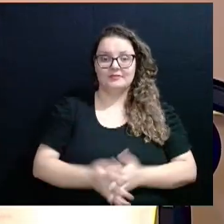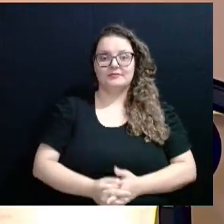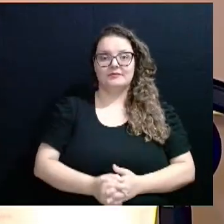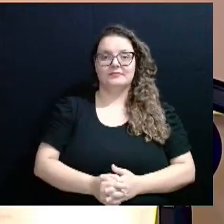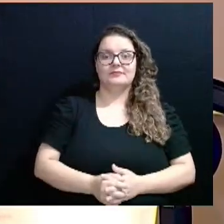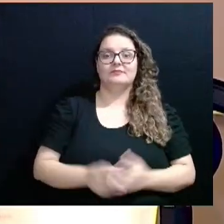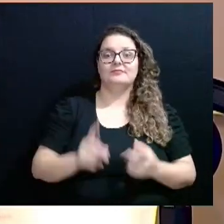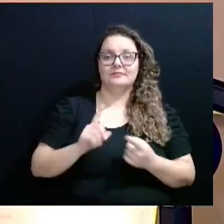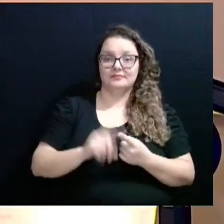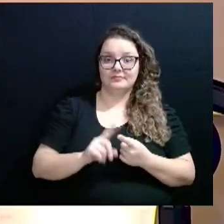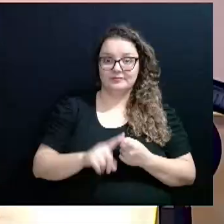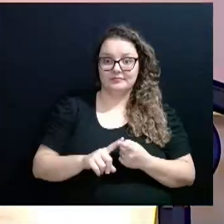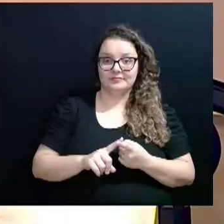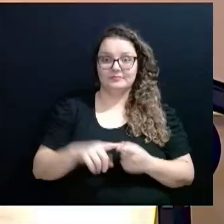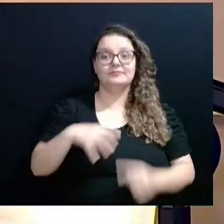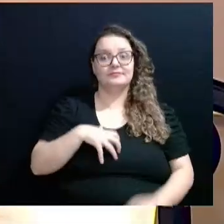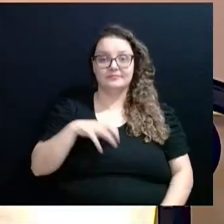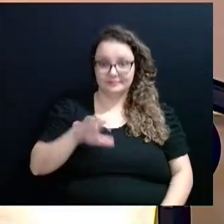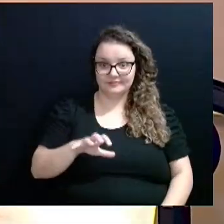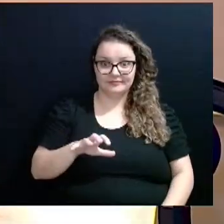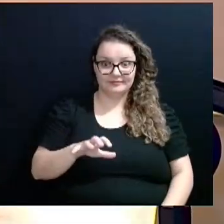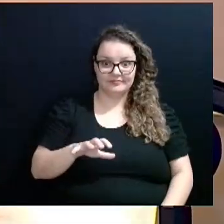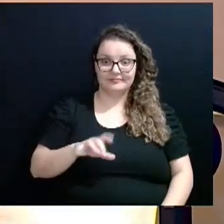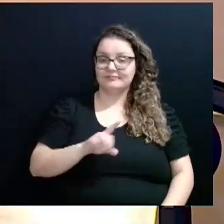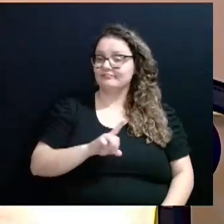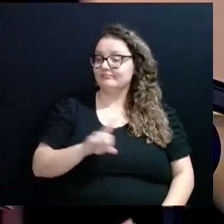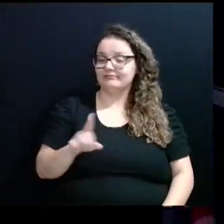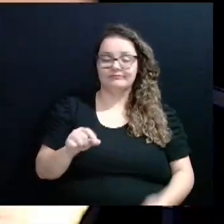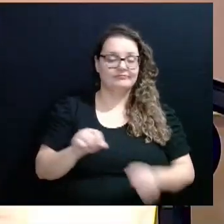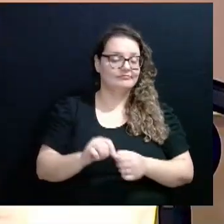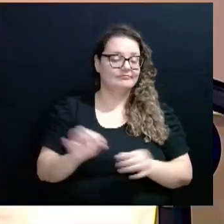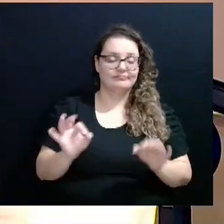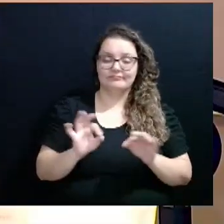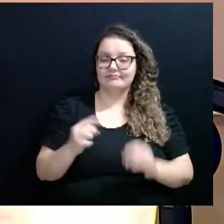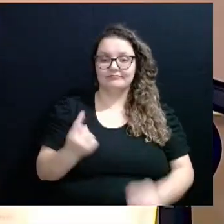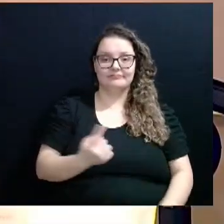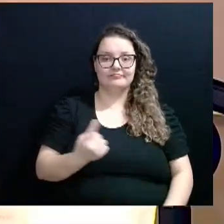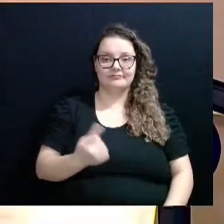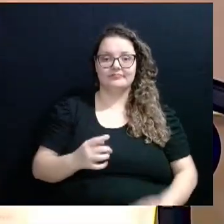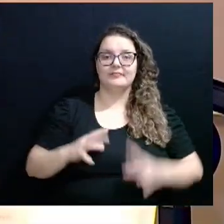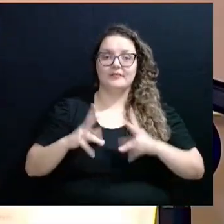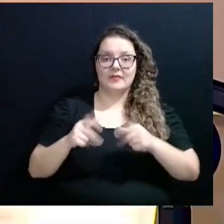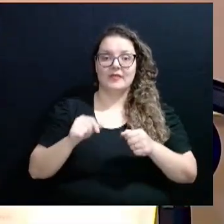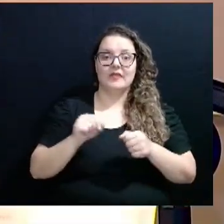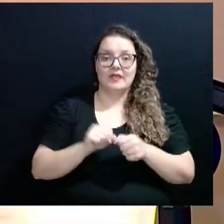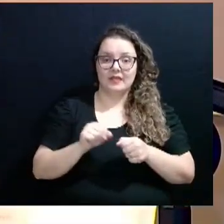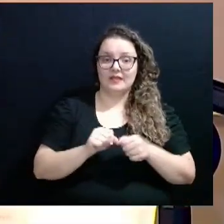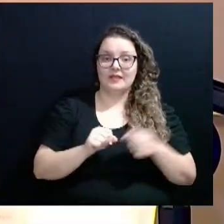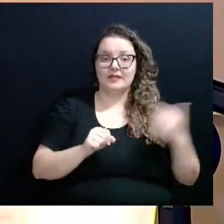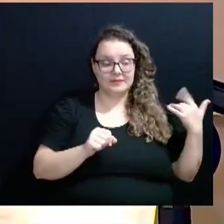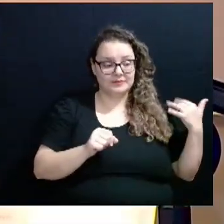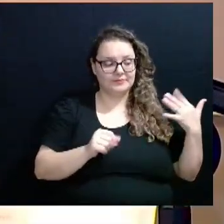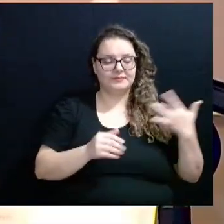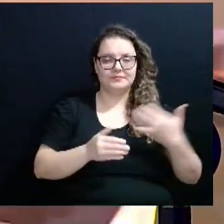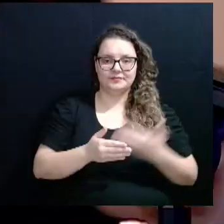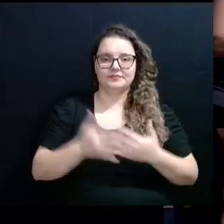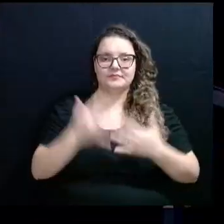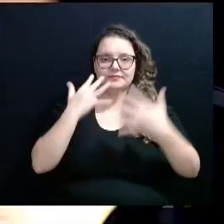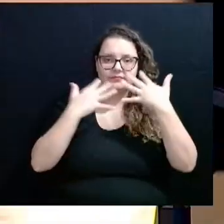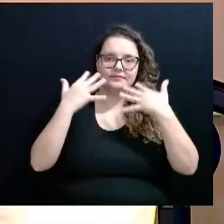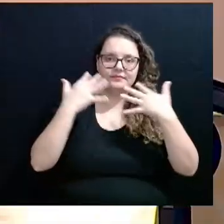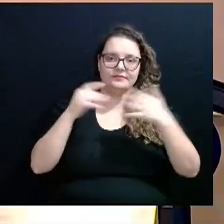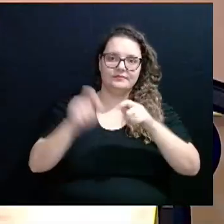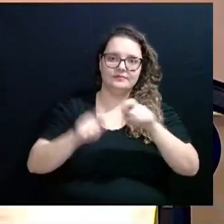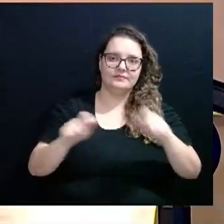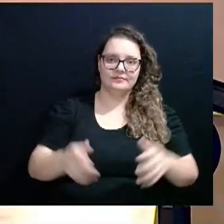é isso mesmo, a gente não faz nada sozinho. E tudo que a gente fez foi inspirado em pessoas